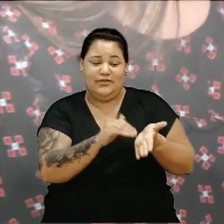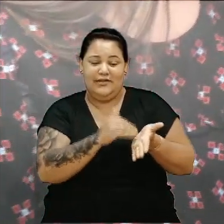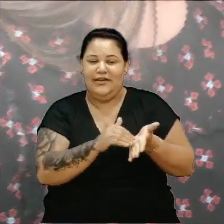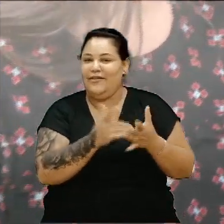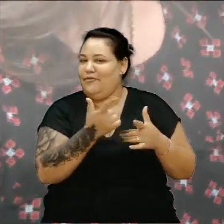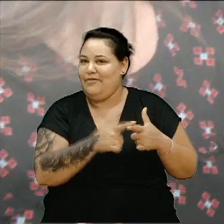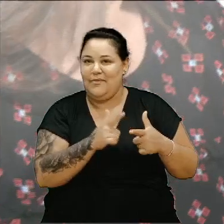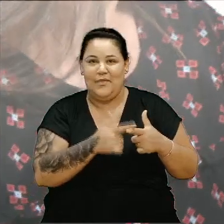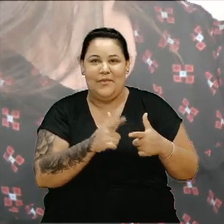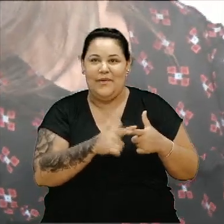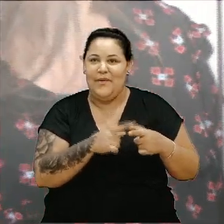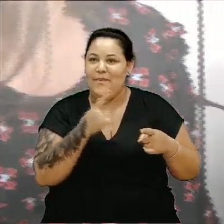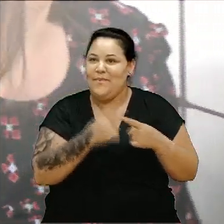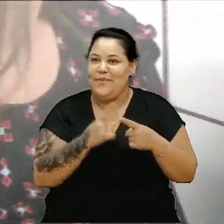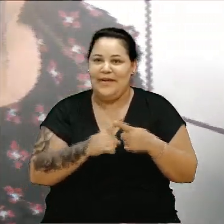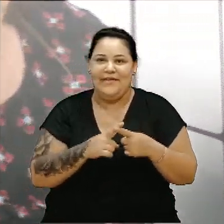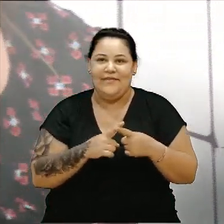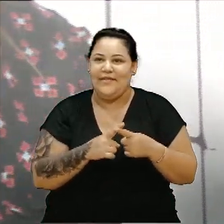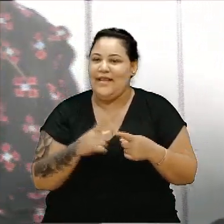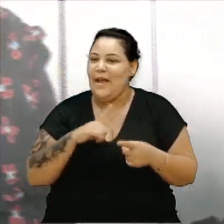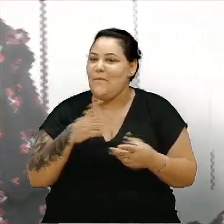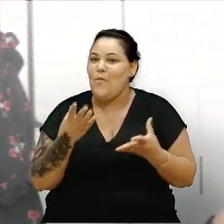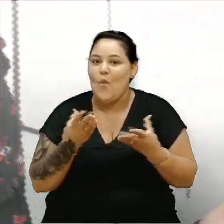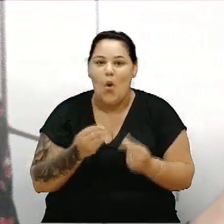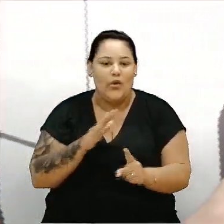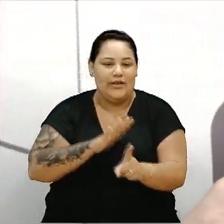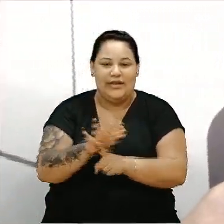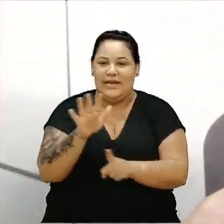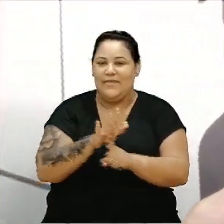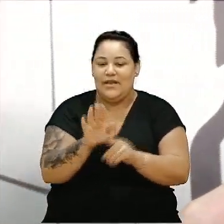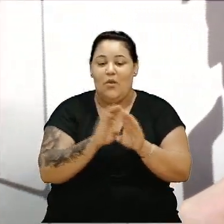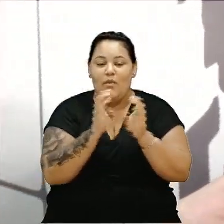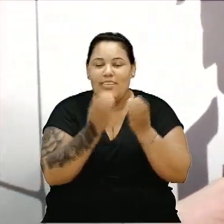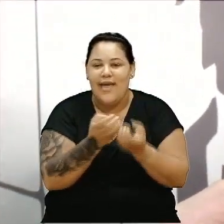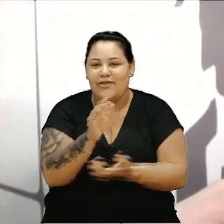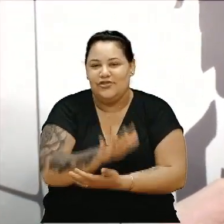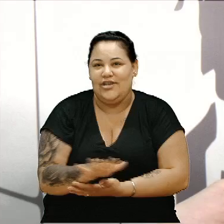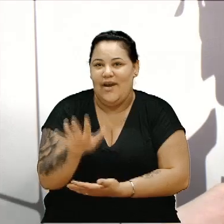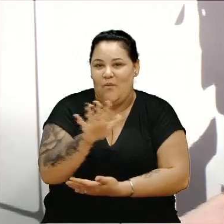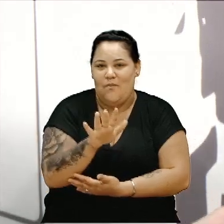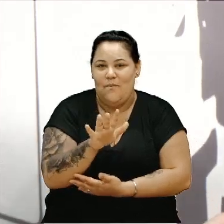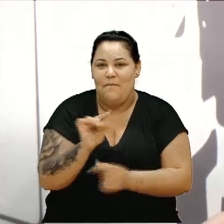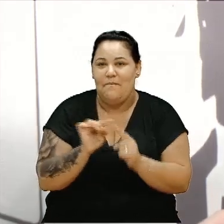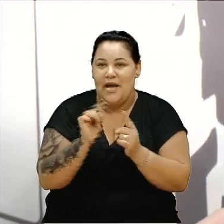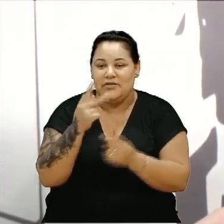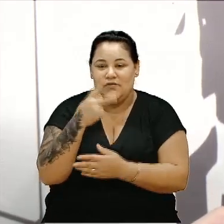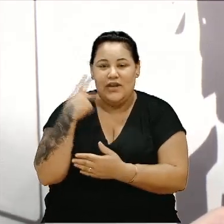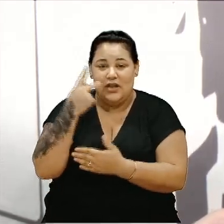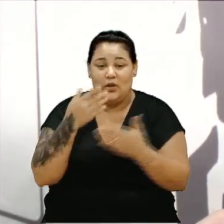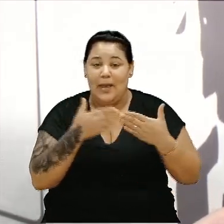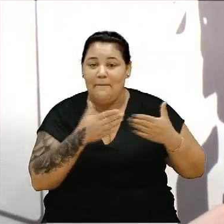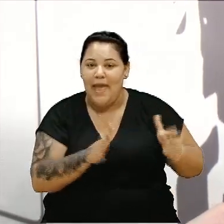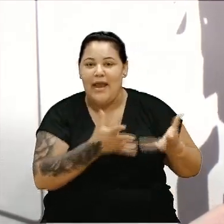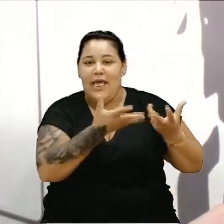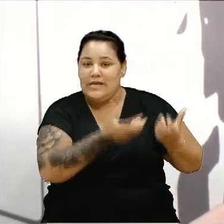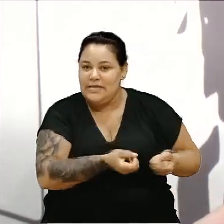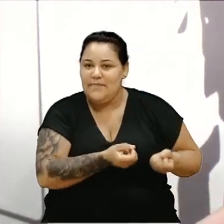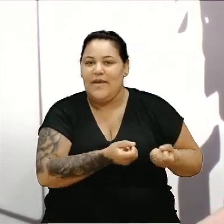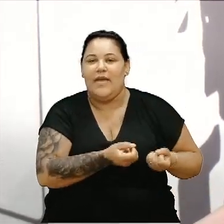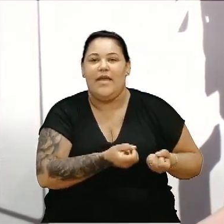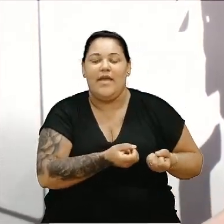problema quanto isso, porque vem muita demanda da comunidade como um todo. Mas sim, os vereadores estão abertos para receber, né,